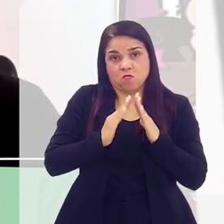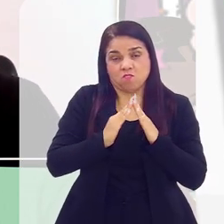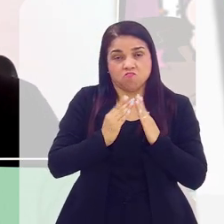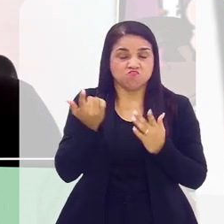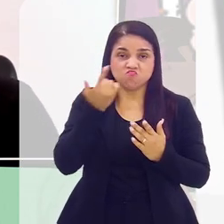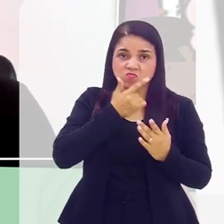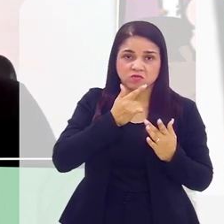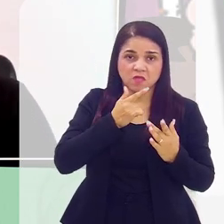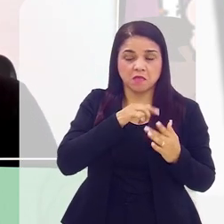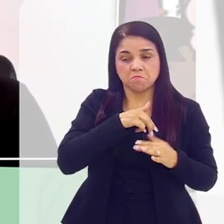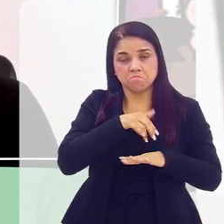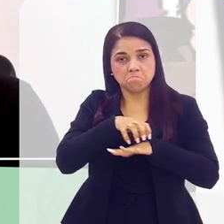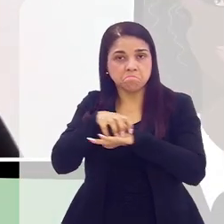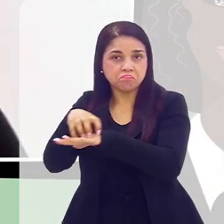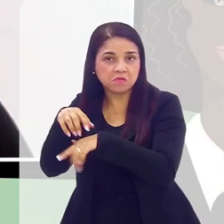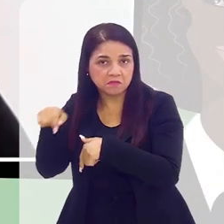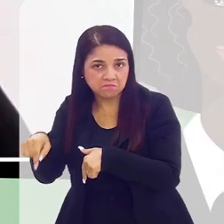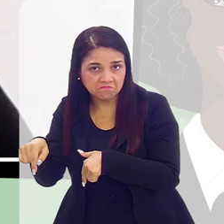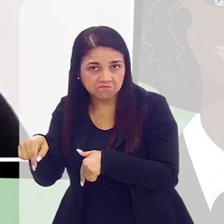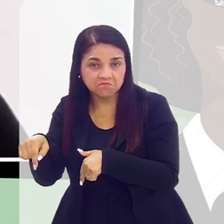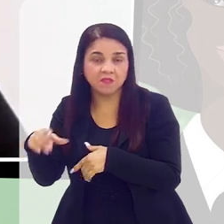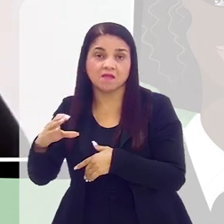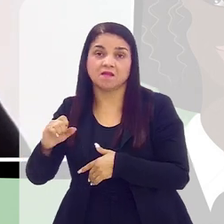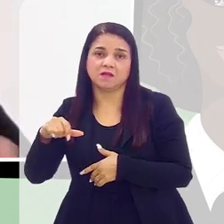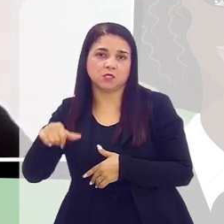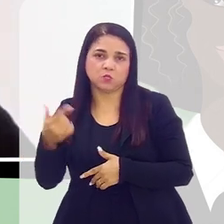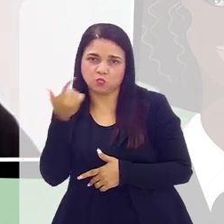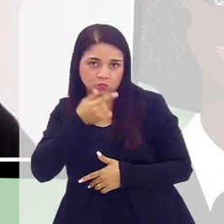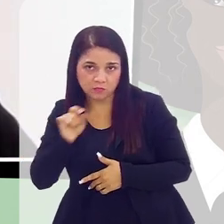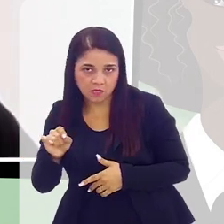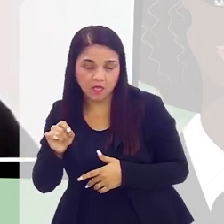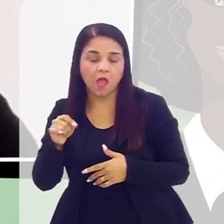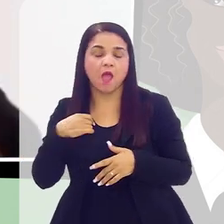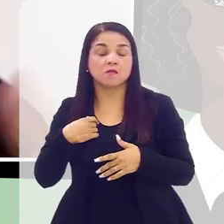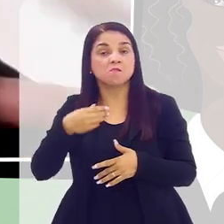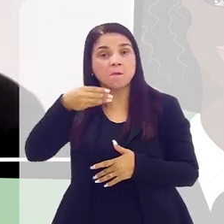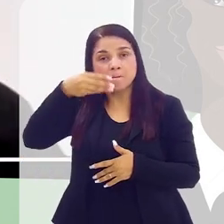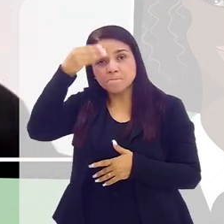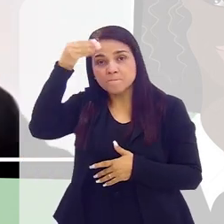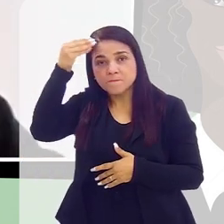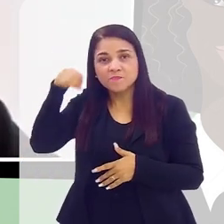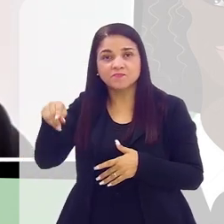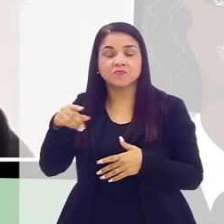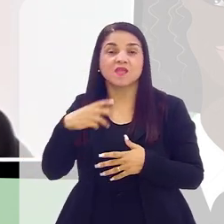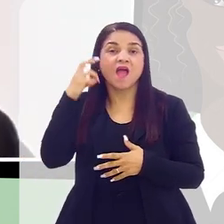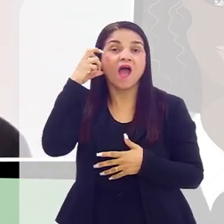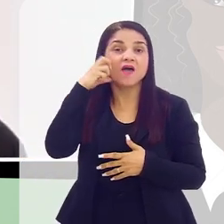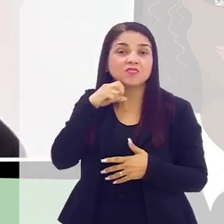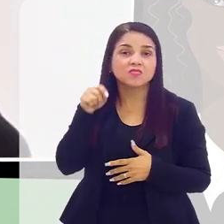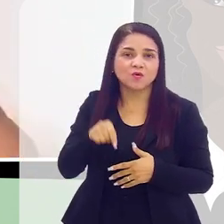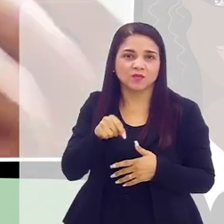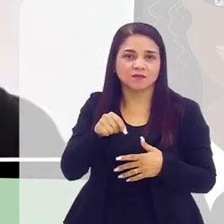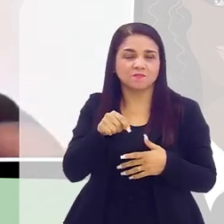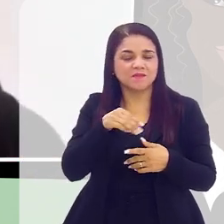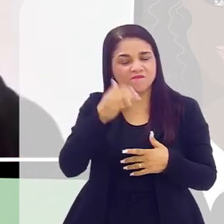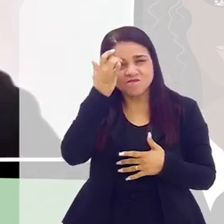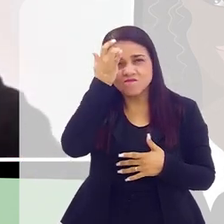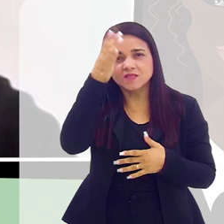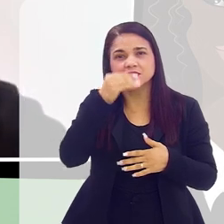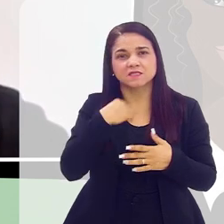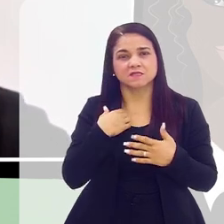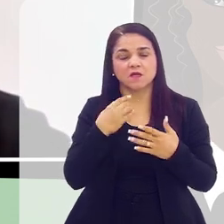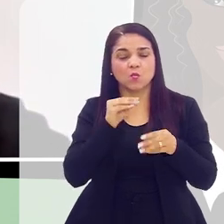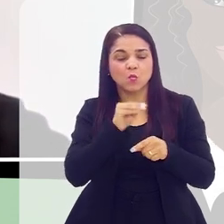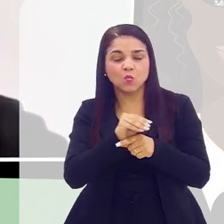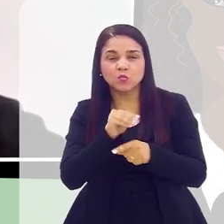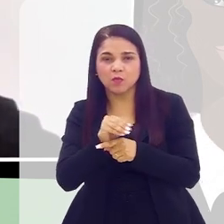ele não consegue se deslocar até lá. Então, o padrinho é aquele que adota a pessoa para facilitar o